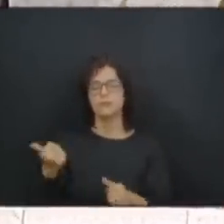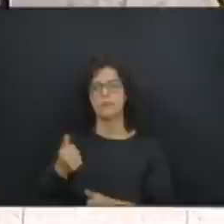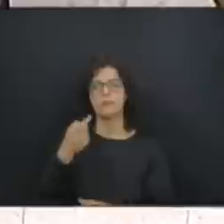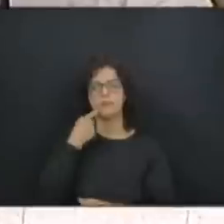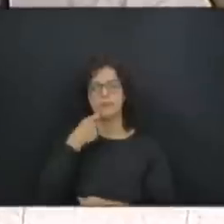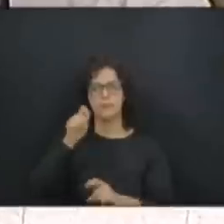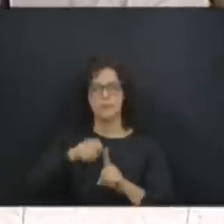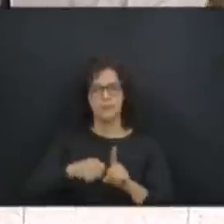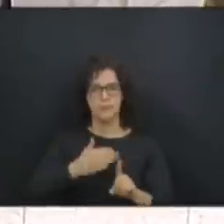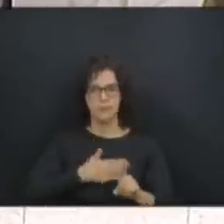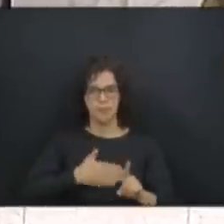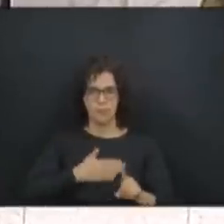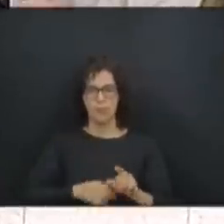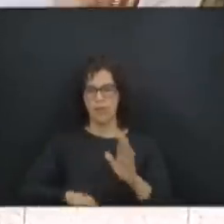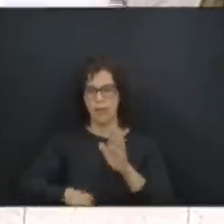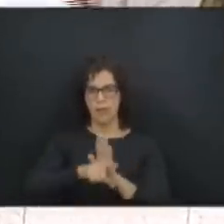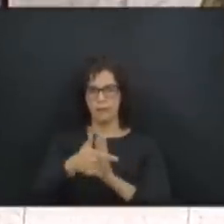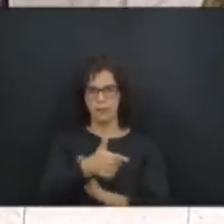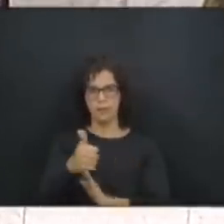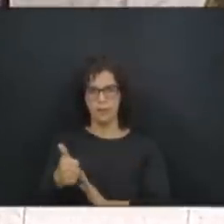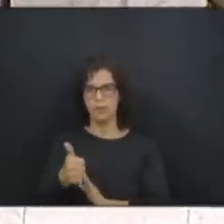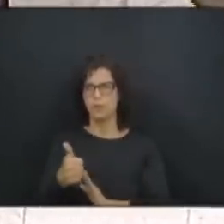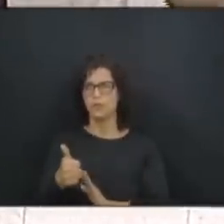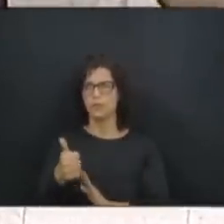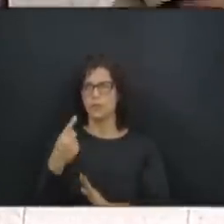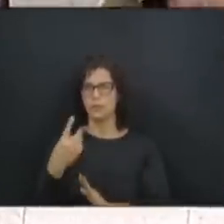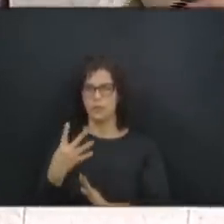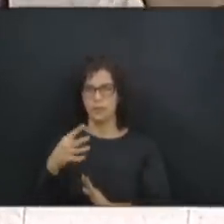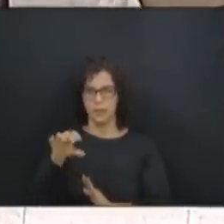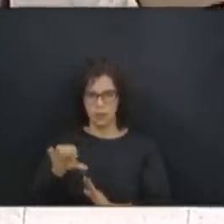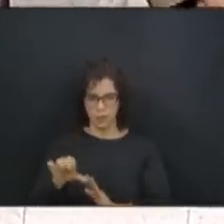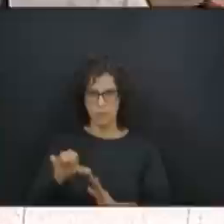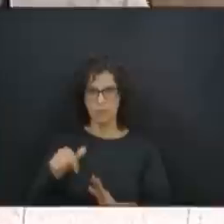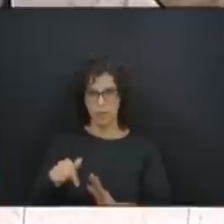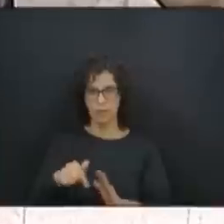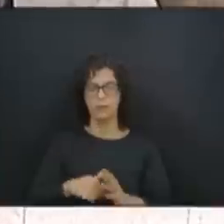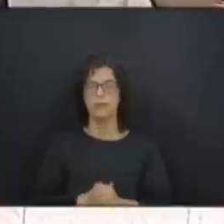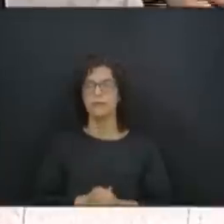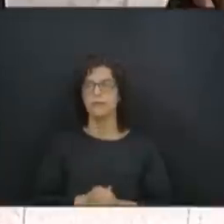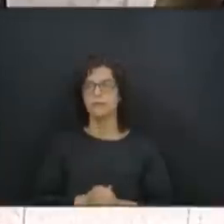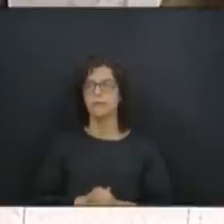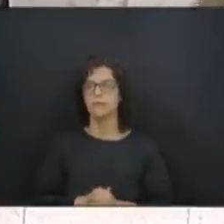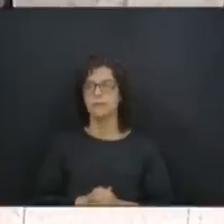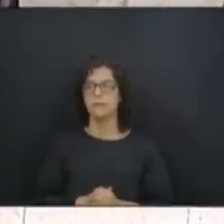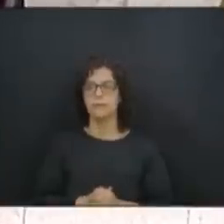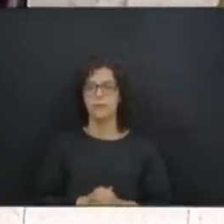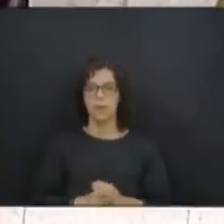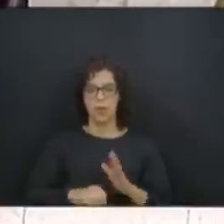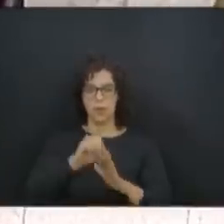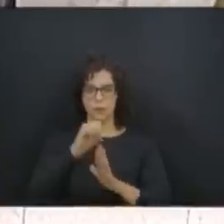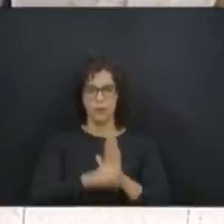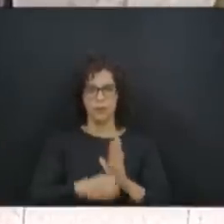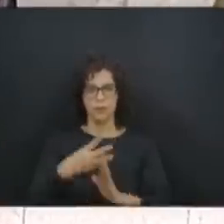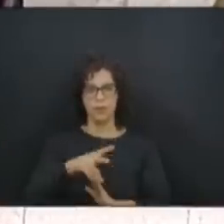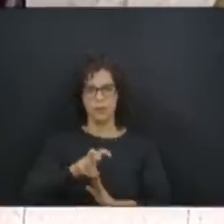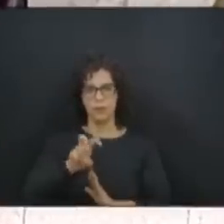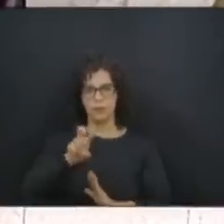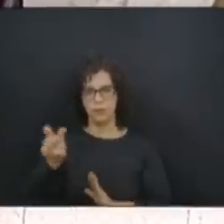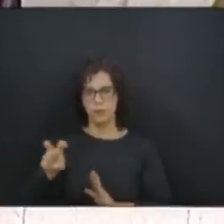do mês de agosto Lei Nº 21147 Ofício